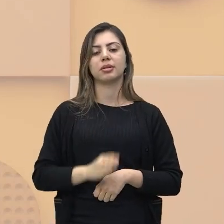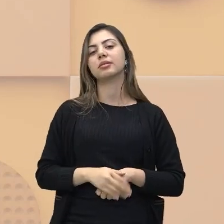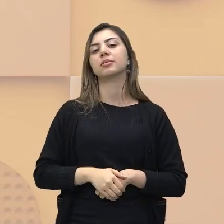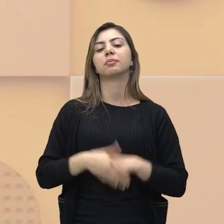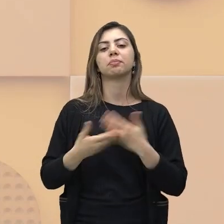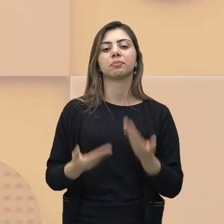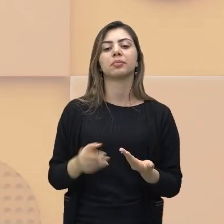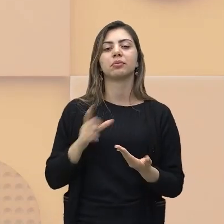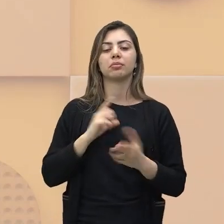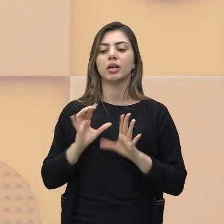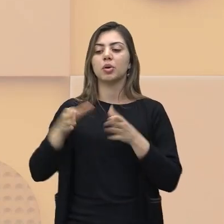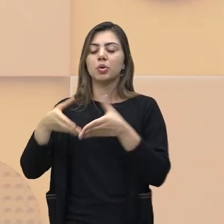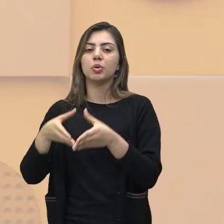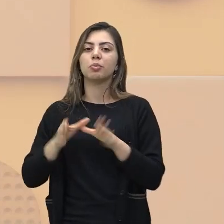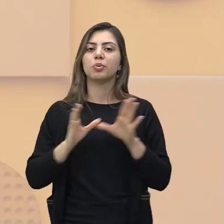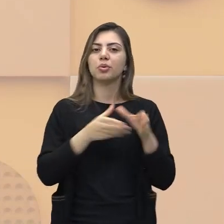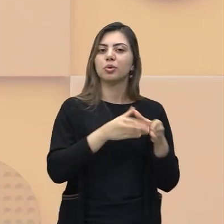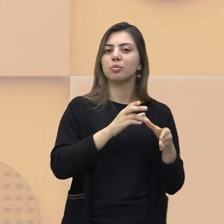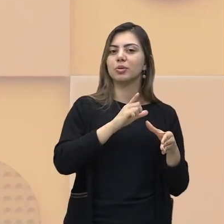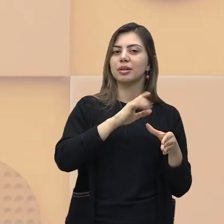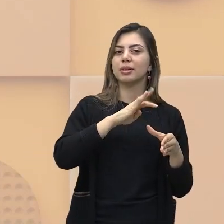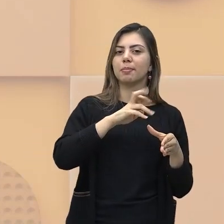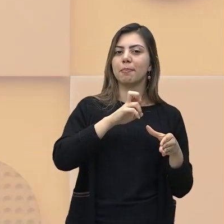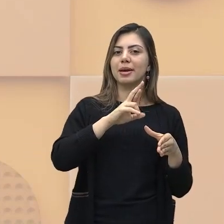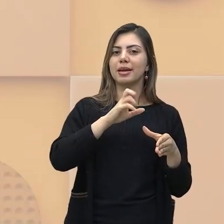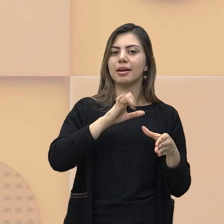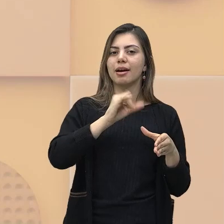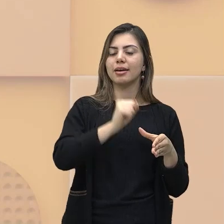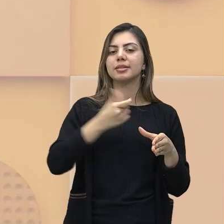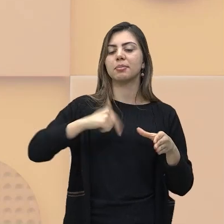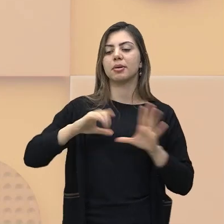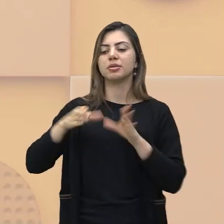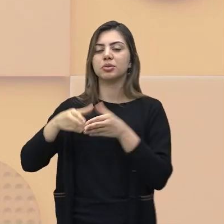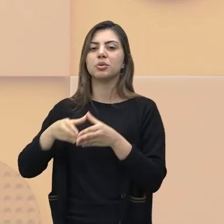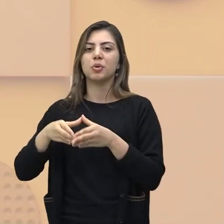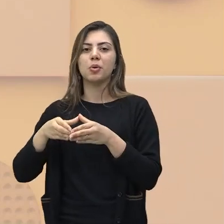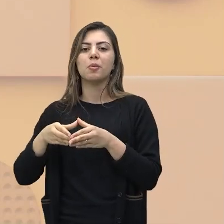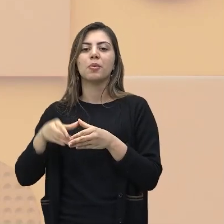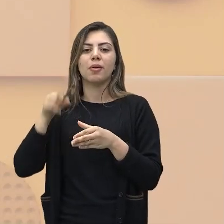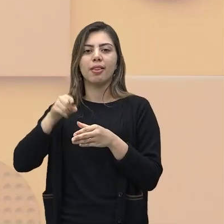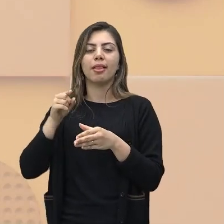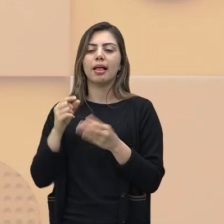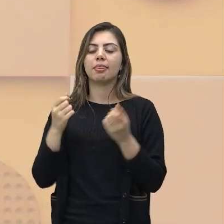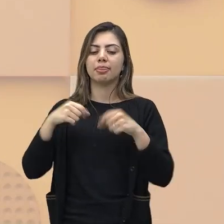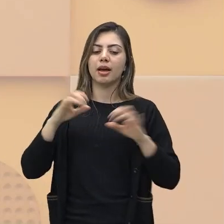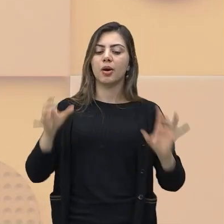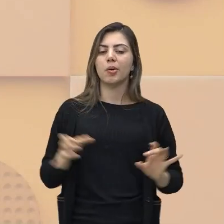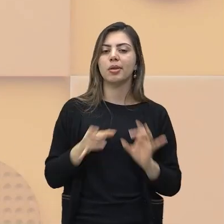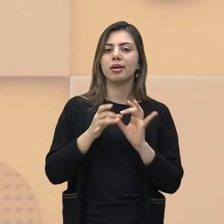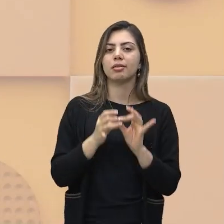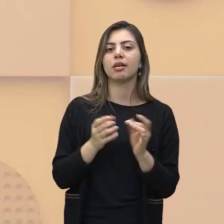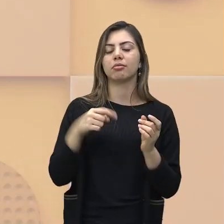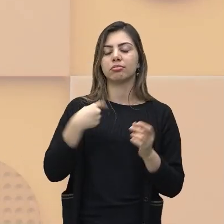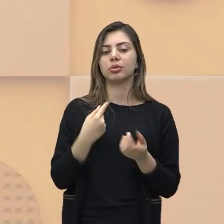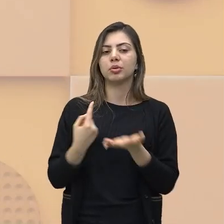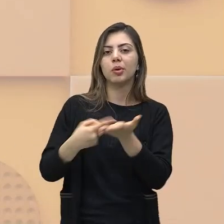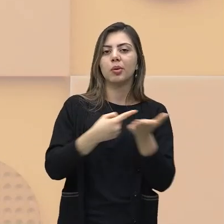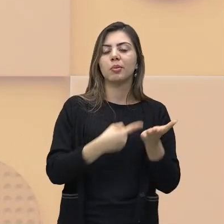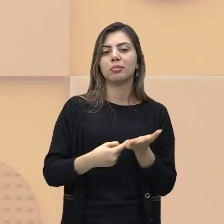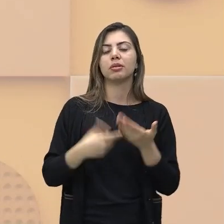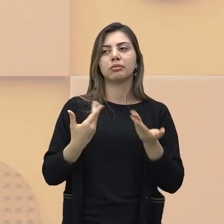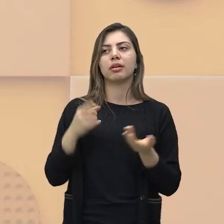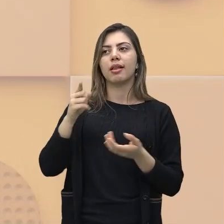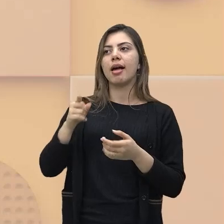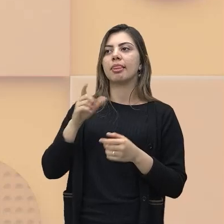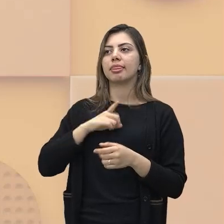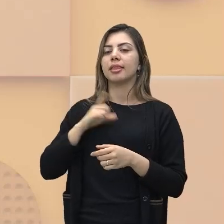e conservadores vão resolver se unir para que haja, nesse momento, um poder centralizador que congregue todo o poder em suas mãos, reúna todo o poder em suas mãos